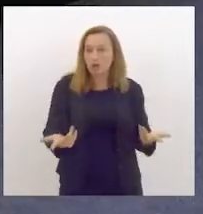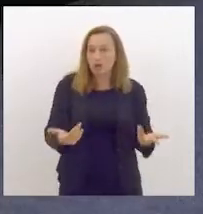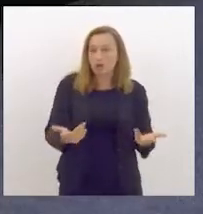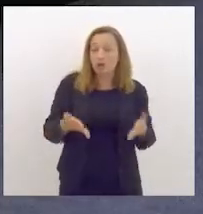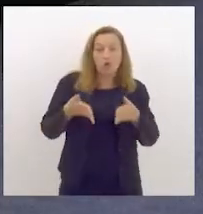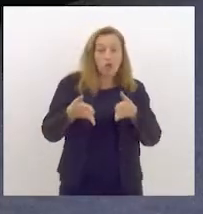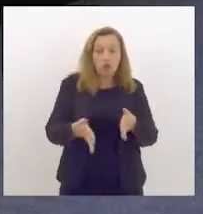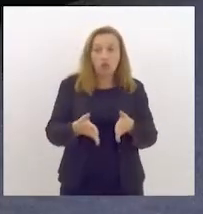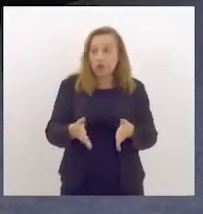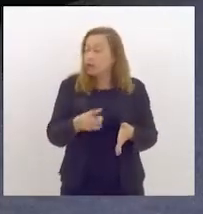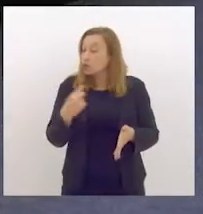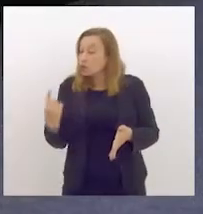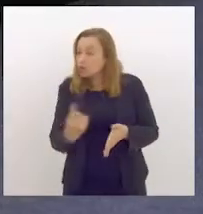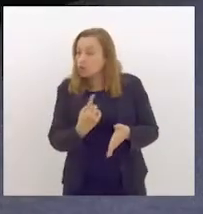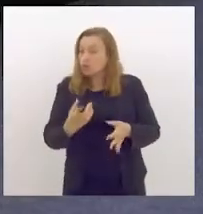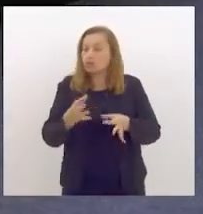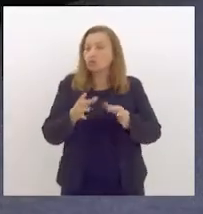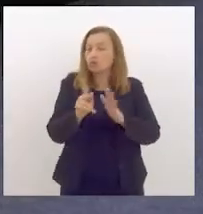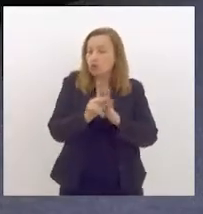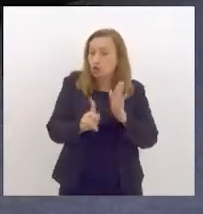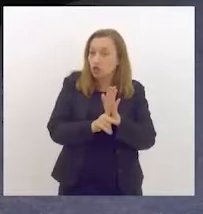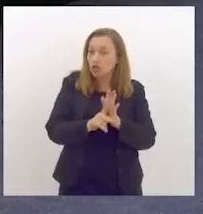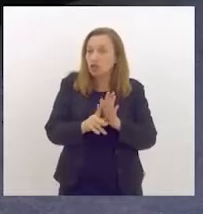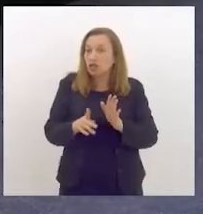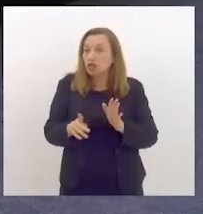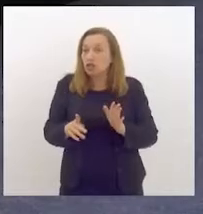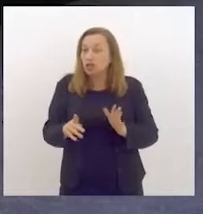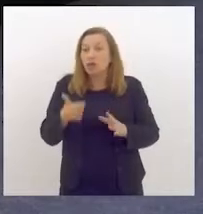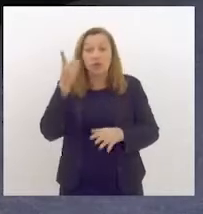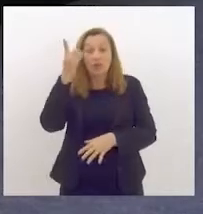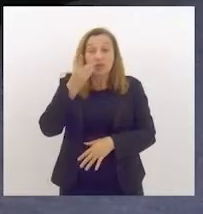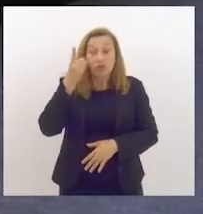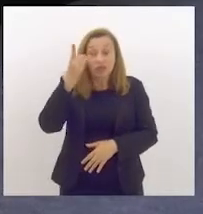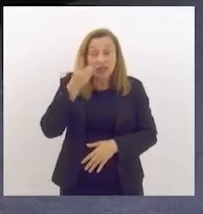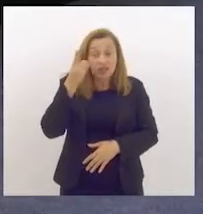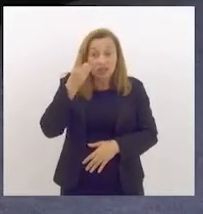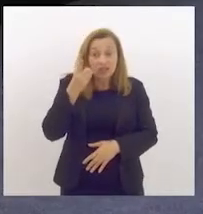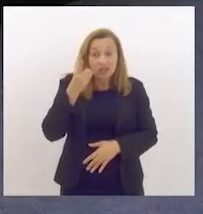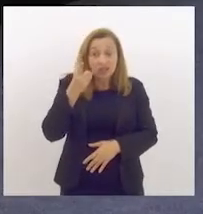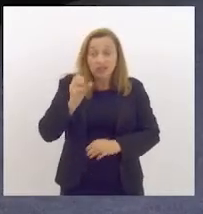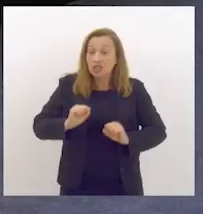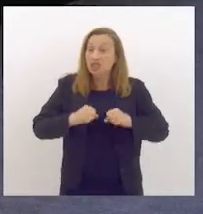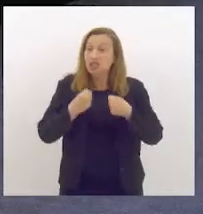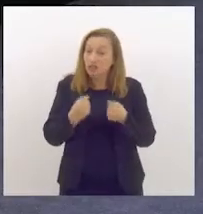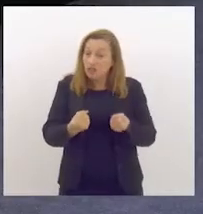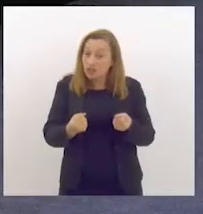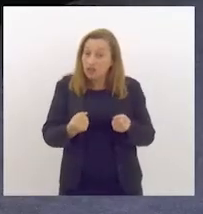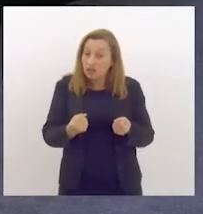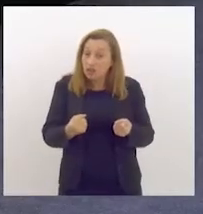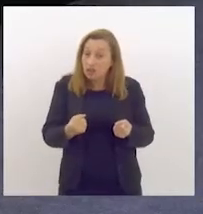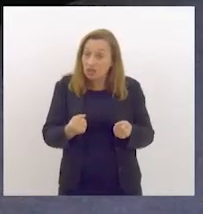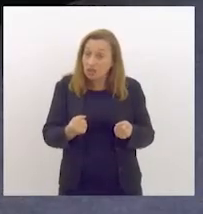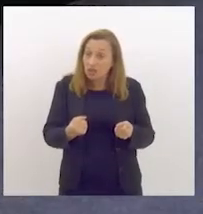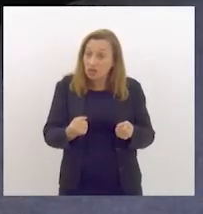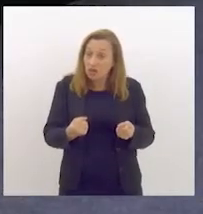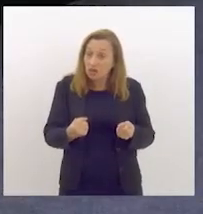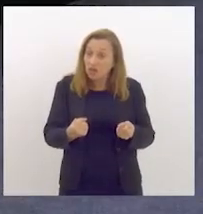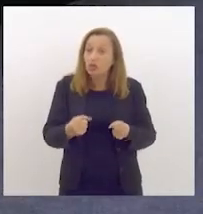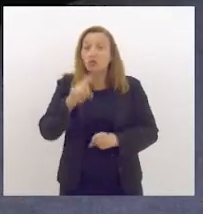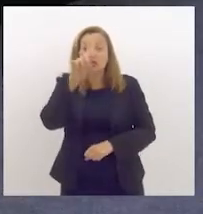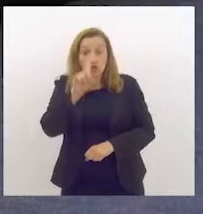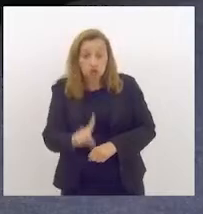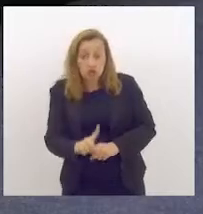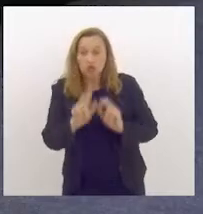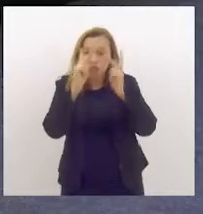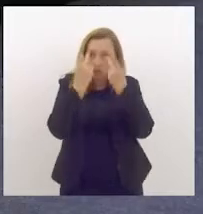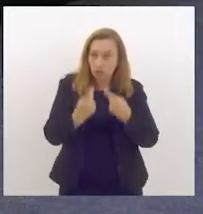na volta aqui com um projeto é uma deputada que defendem defende os direitos